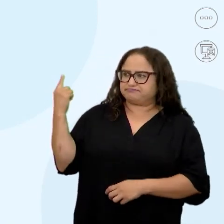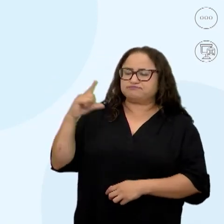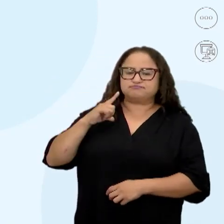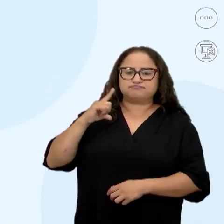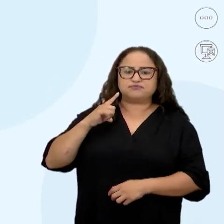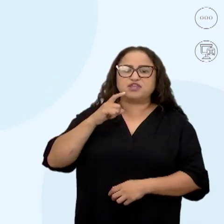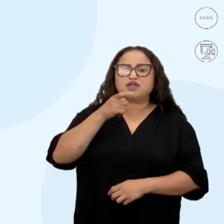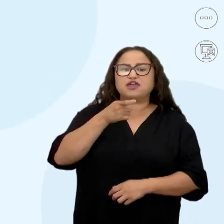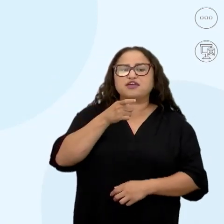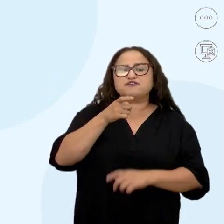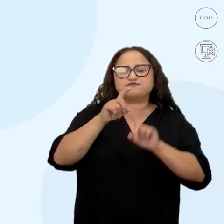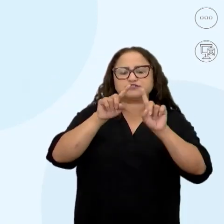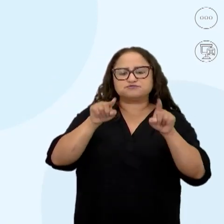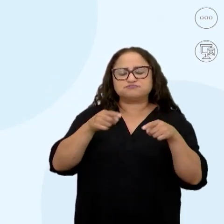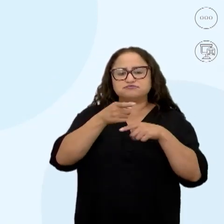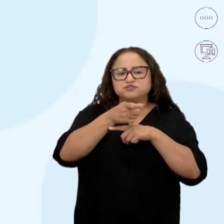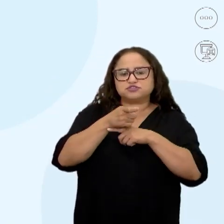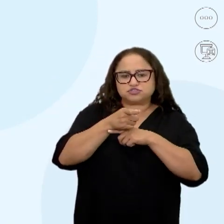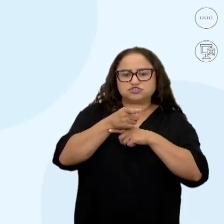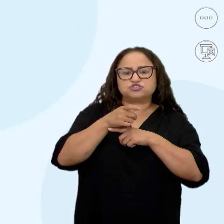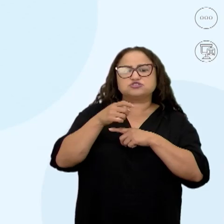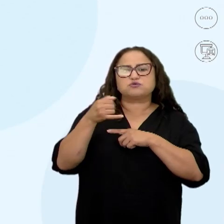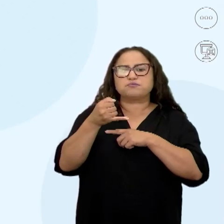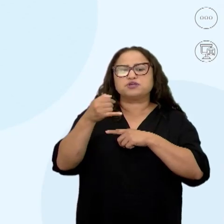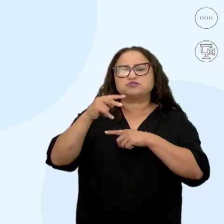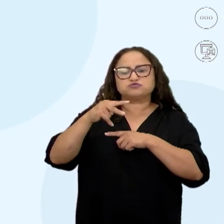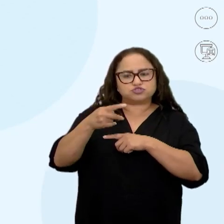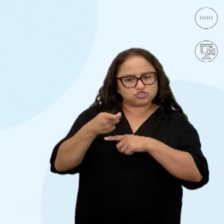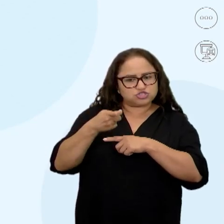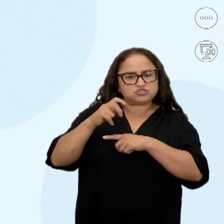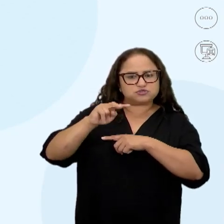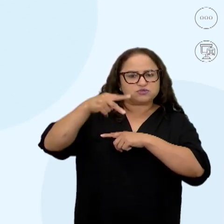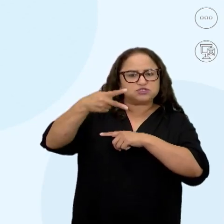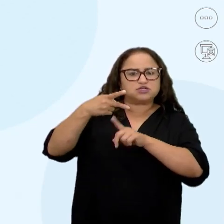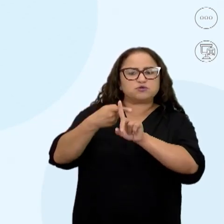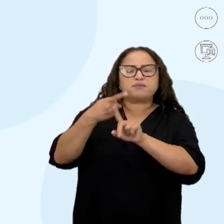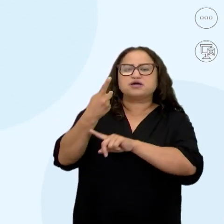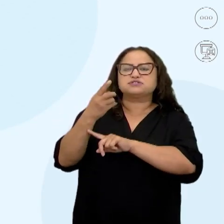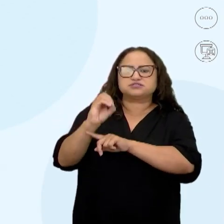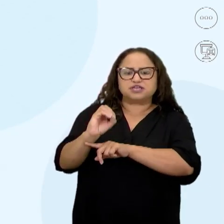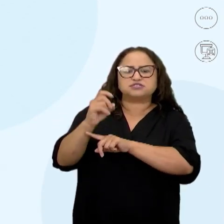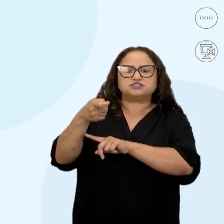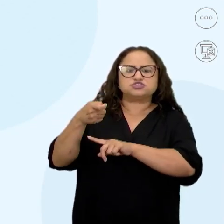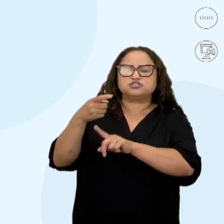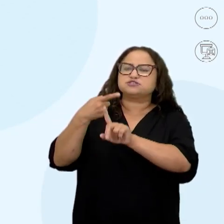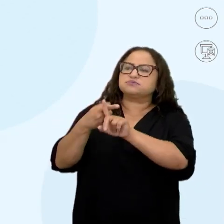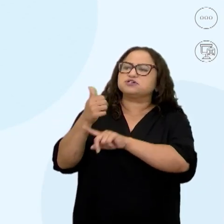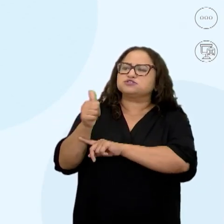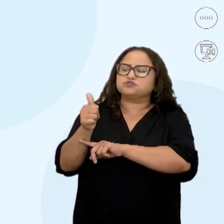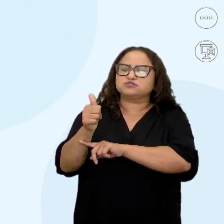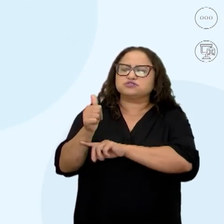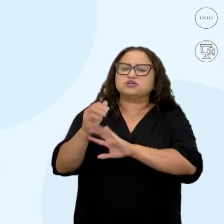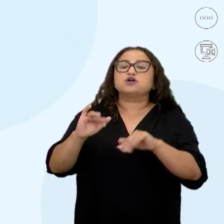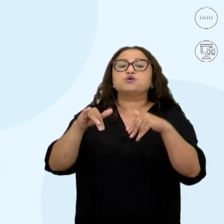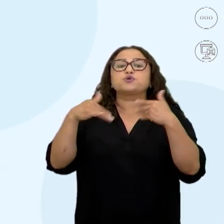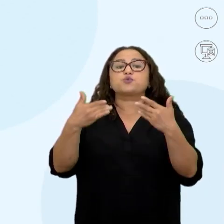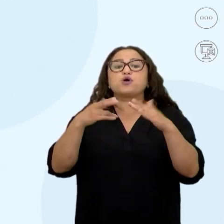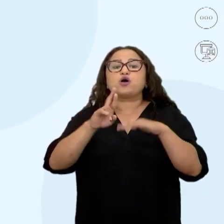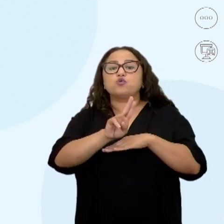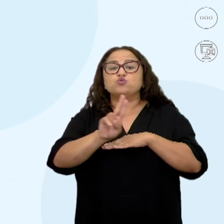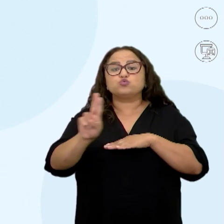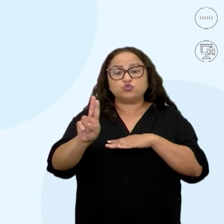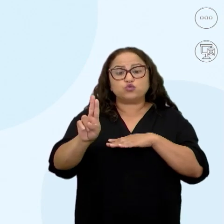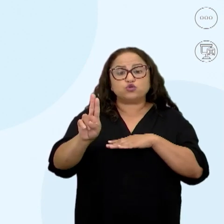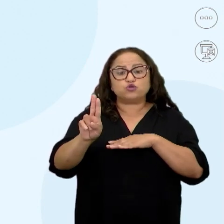de x ao quadrado + 10x mais 11 represente-as graficamente eu quero que vocês digam para mim aí no chat Qual é o nome